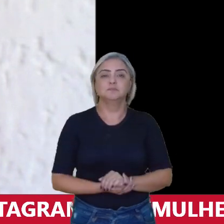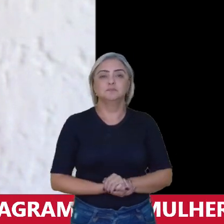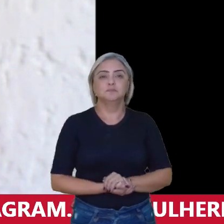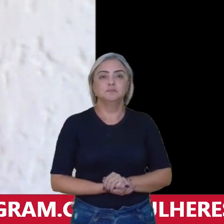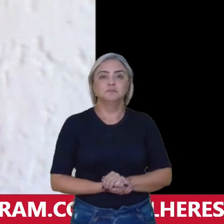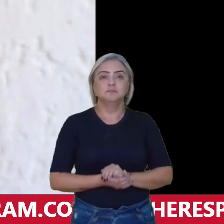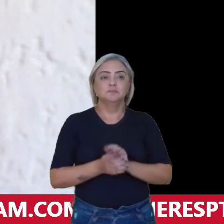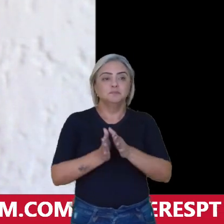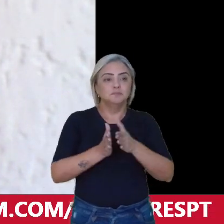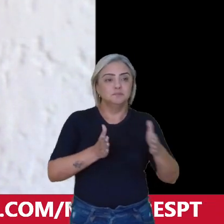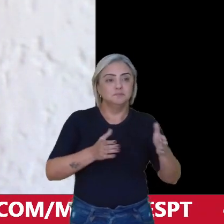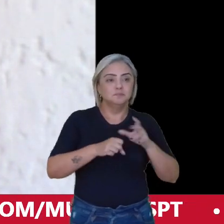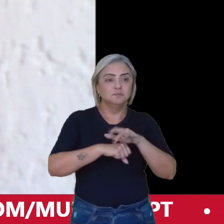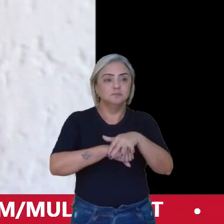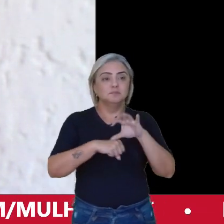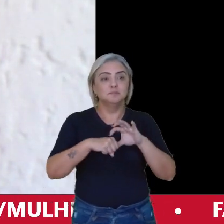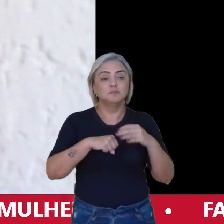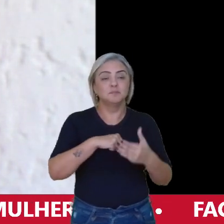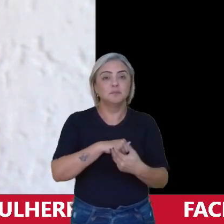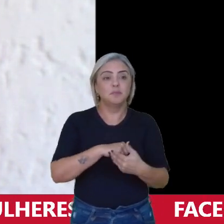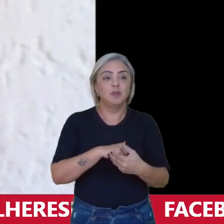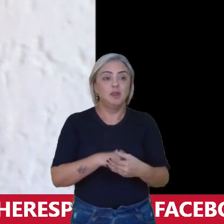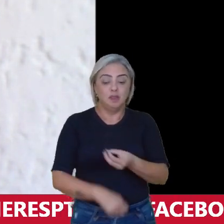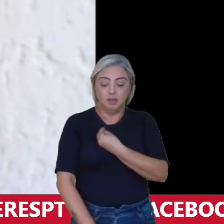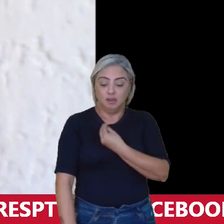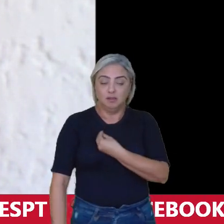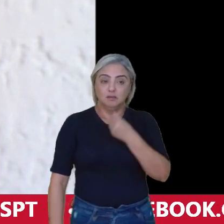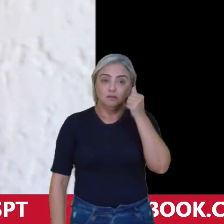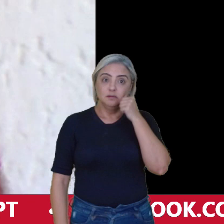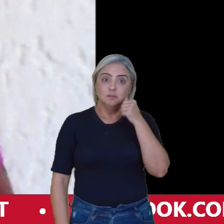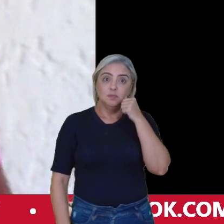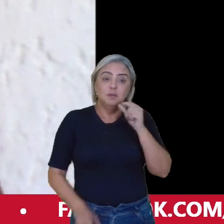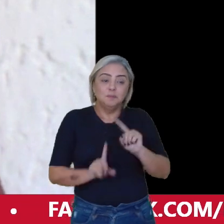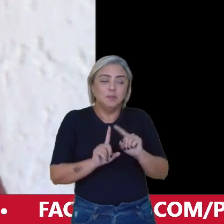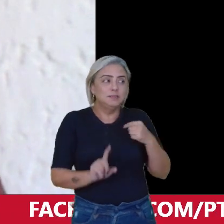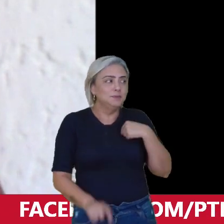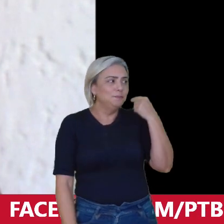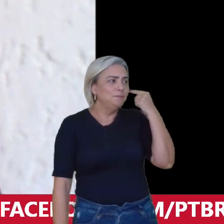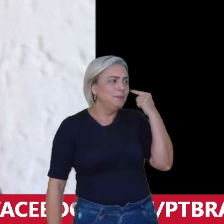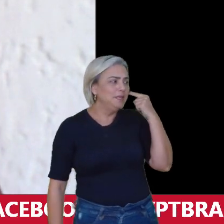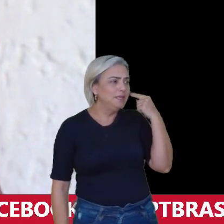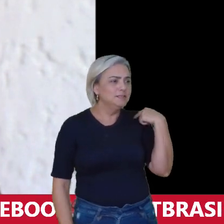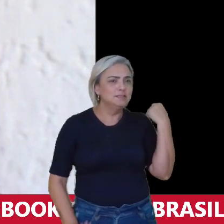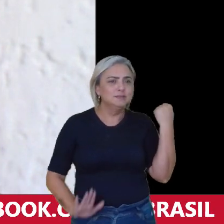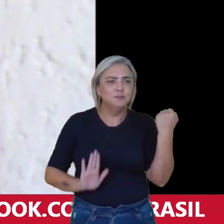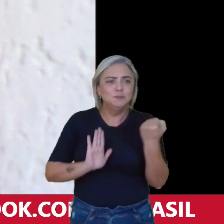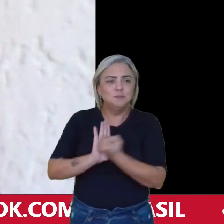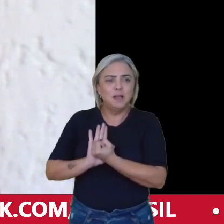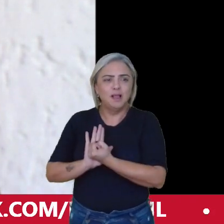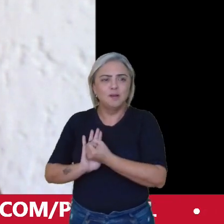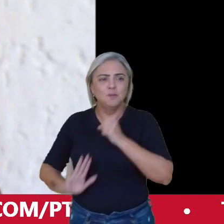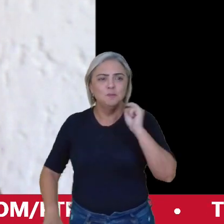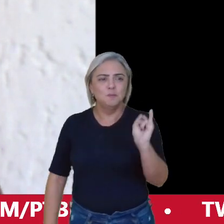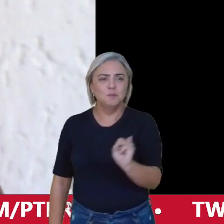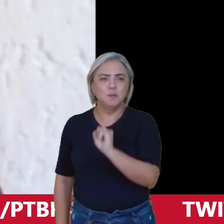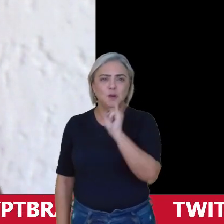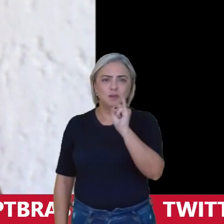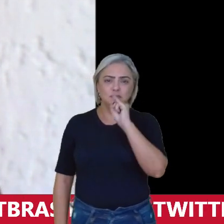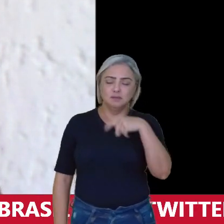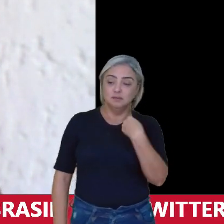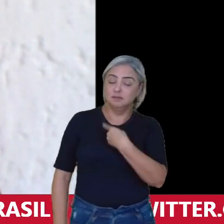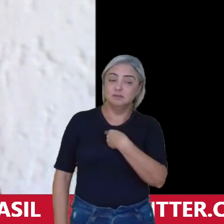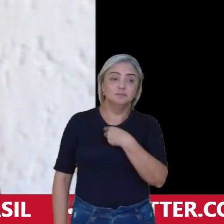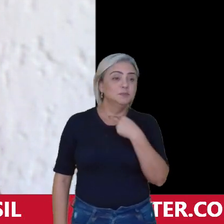a pandemia e a vida das mulheres, mas eu penso que tem um marco muito importante que nós